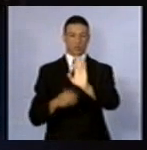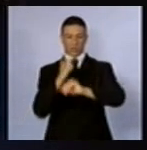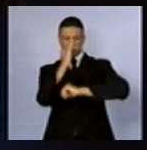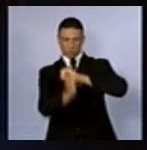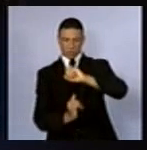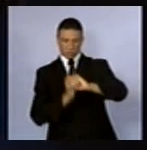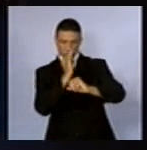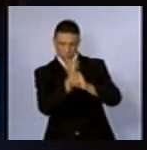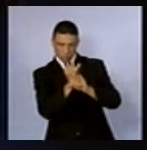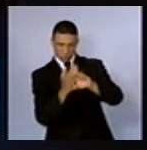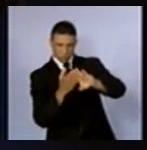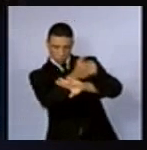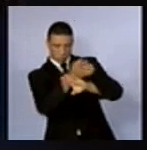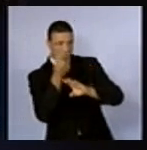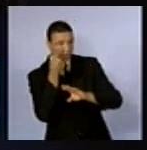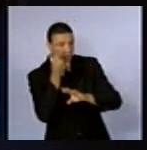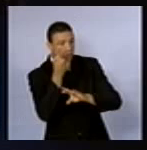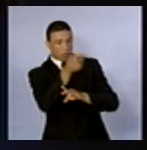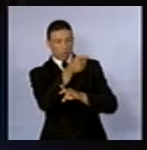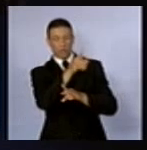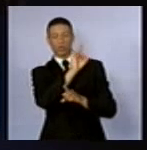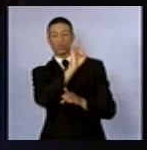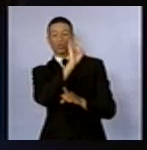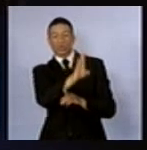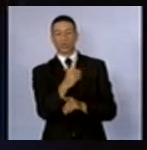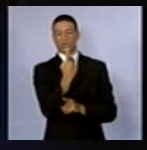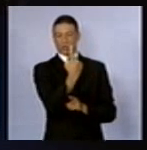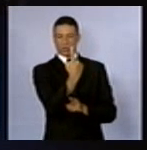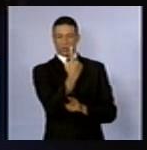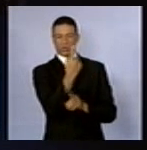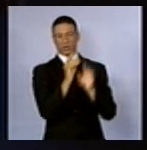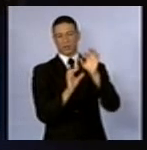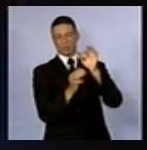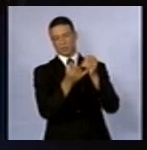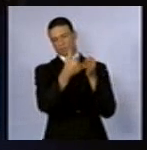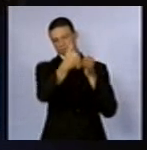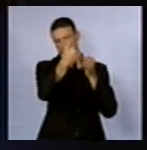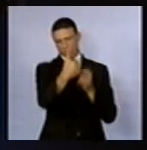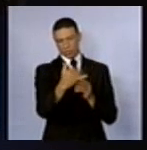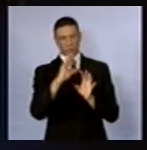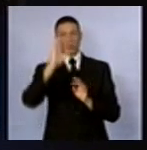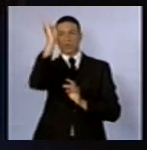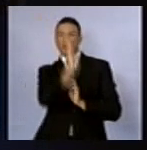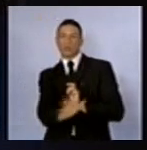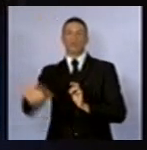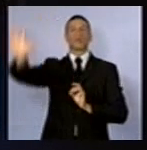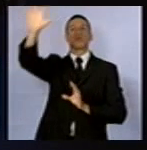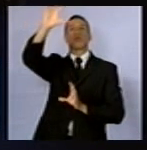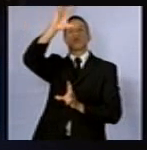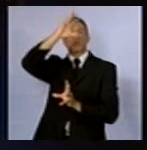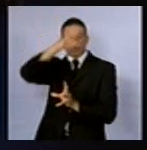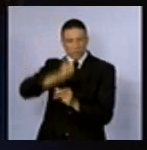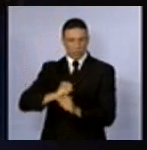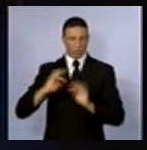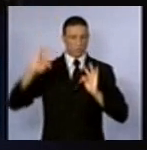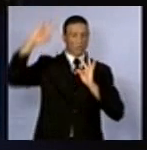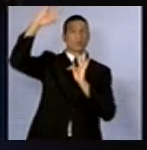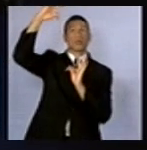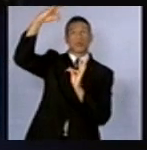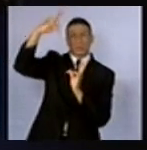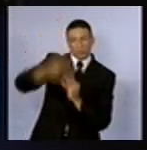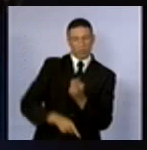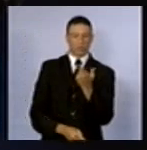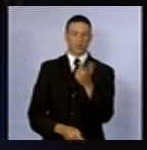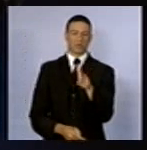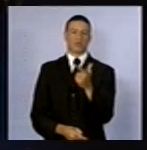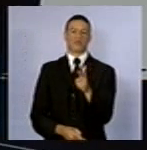apenas ainda só temos as linhas de transmissão disponibilizadas nós não temos todas as medições do Brasil ainda completadas e